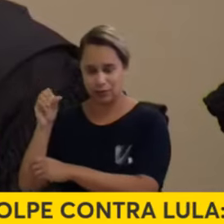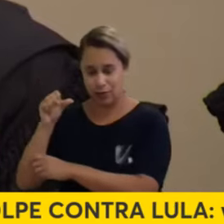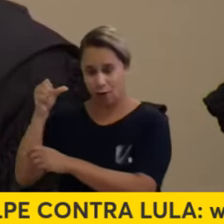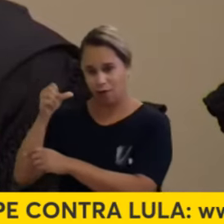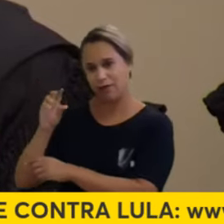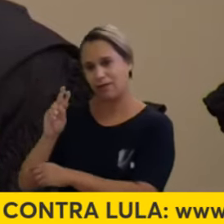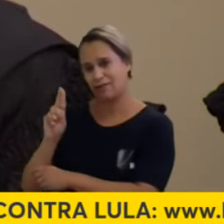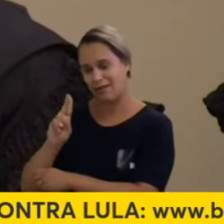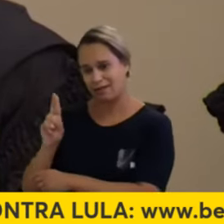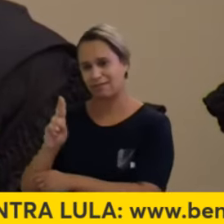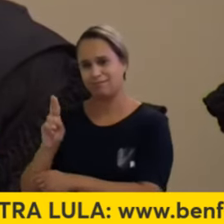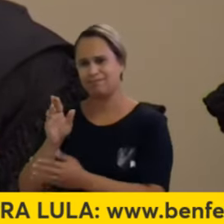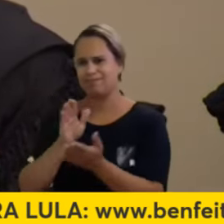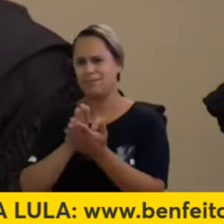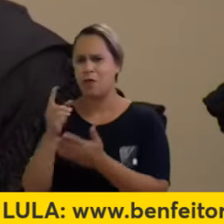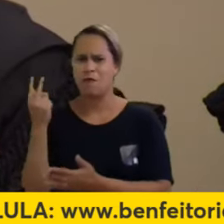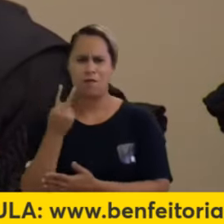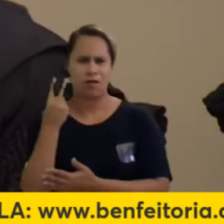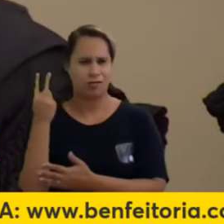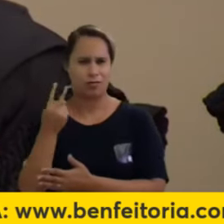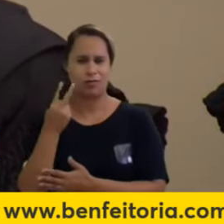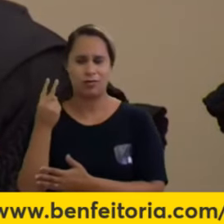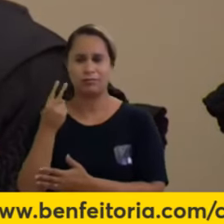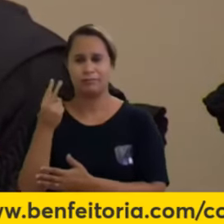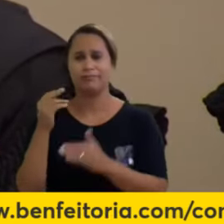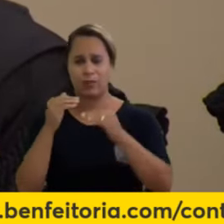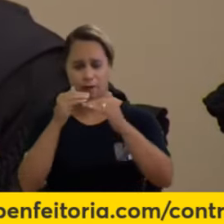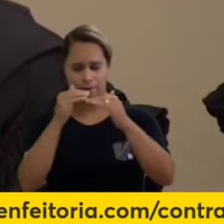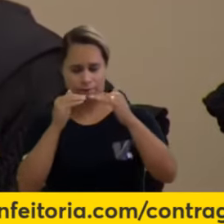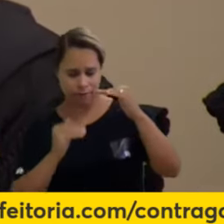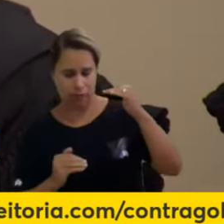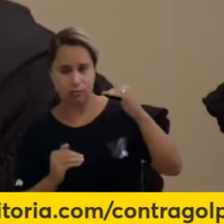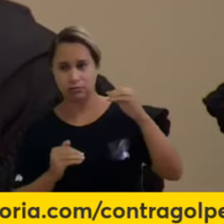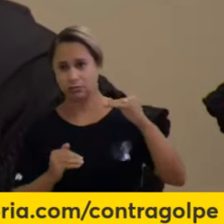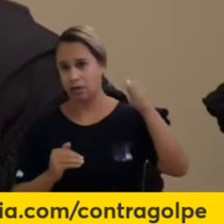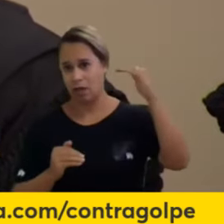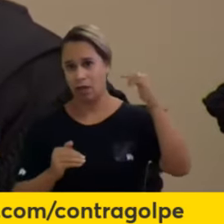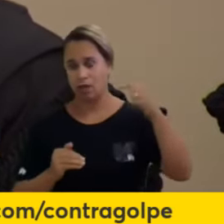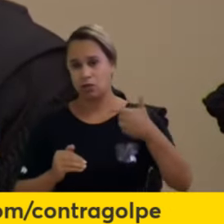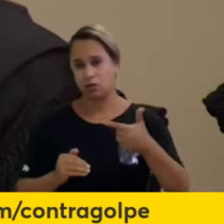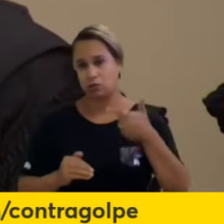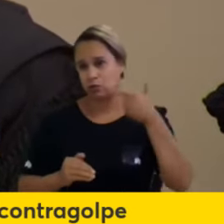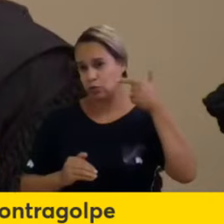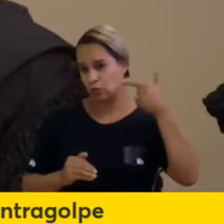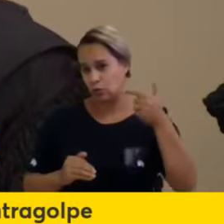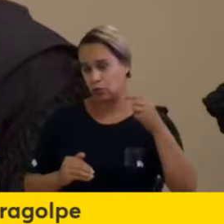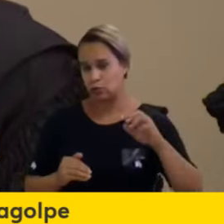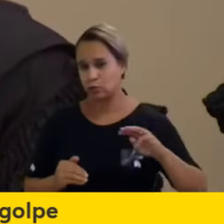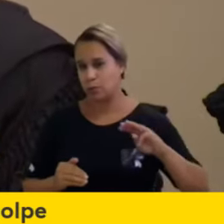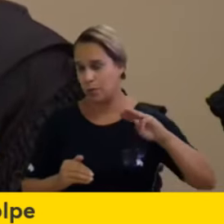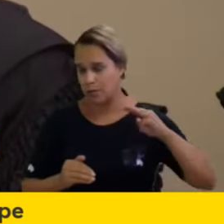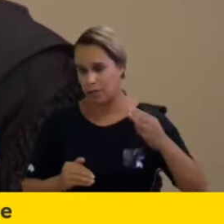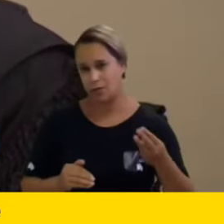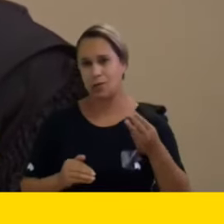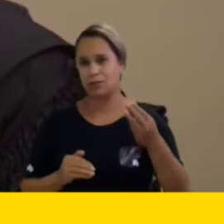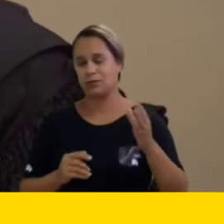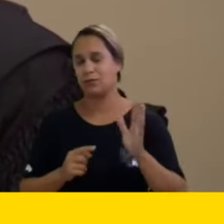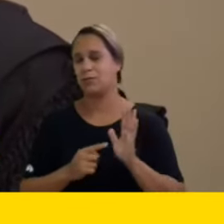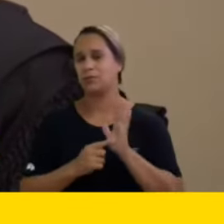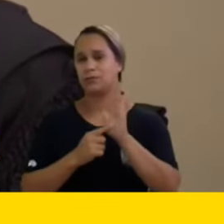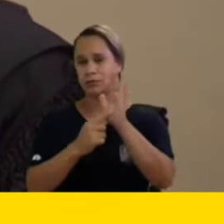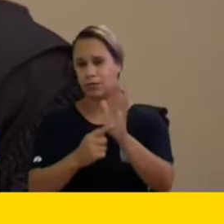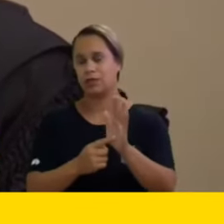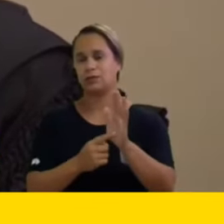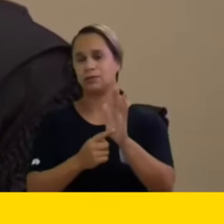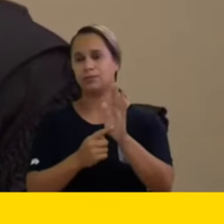Este valor é notavelmente inferior aos R 2.3.00 apontados no parecer do Ministério Público bem como Deveras inferior